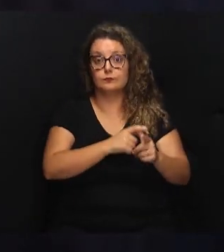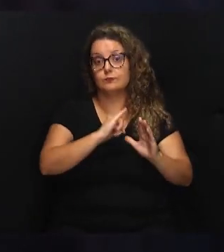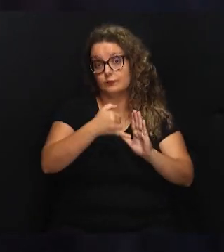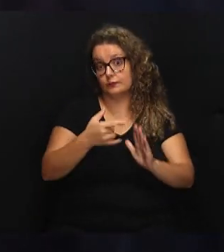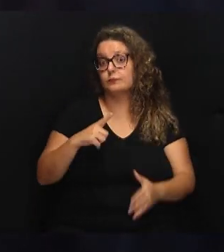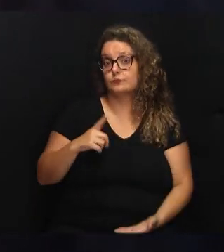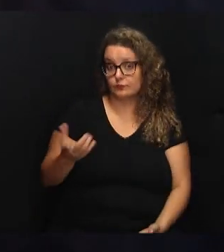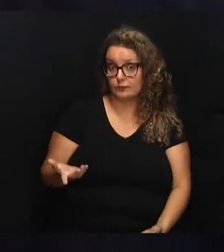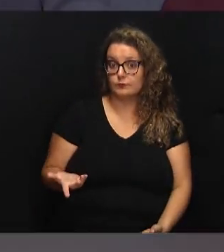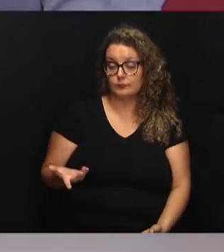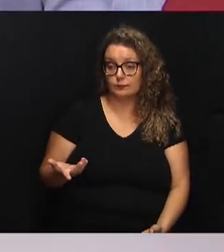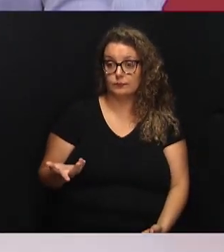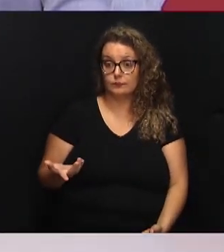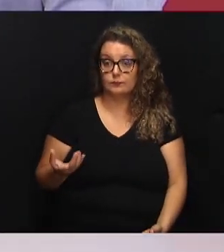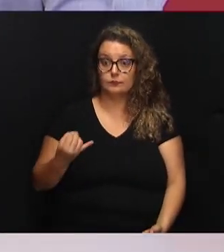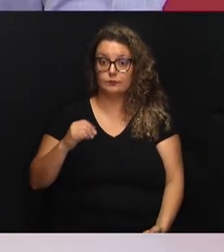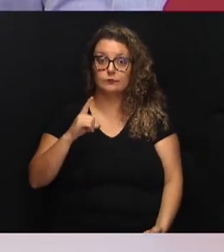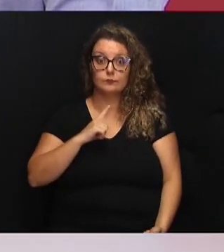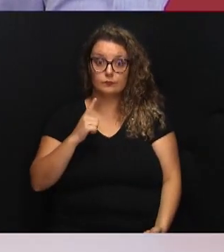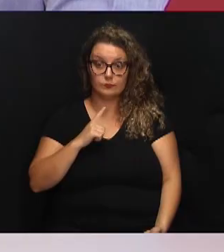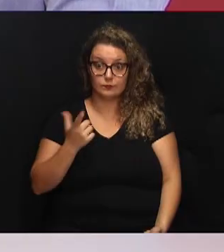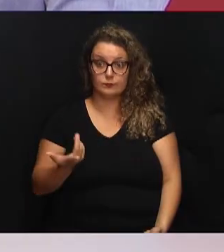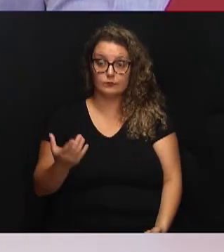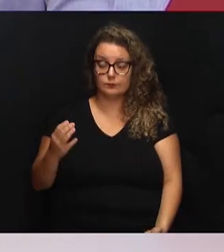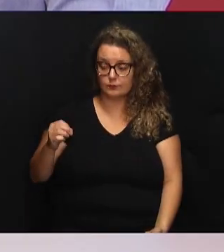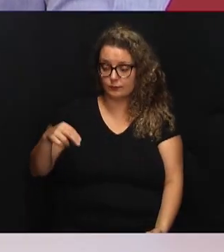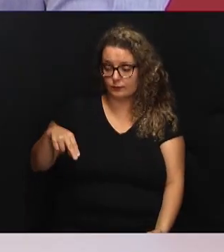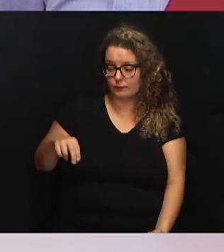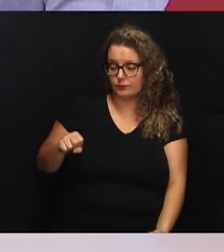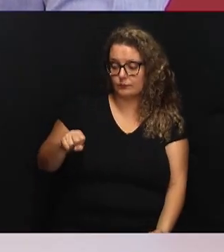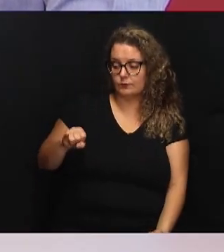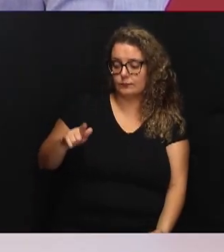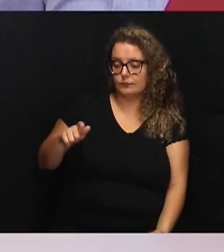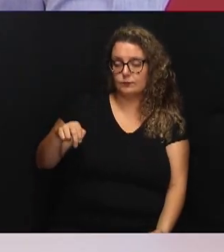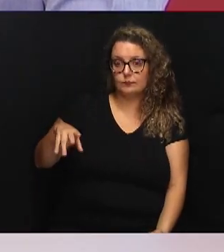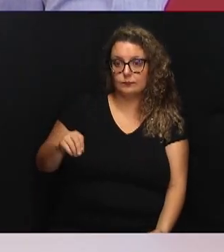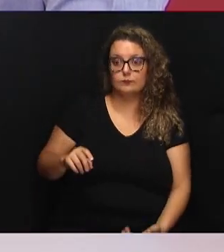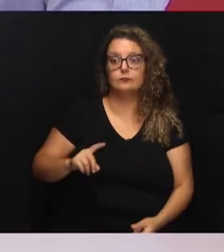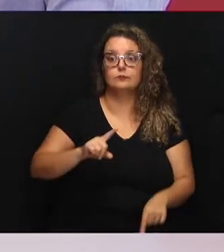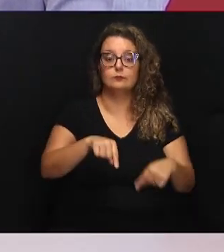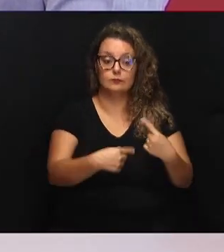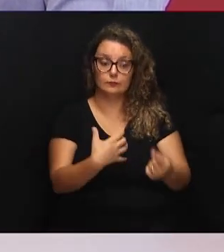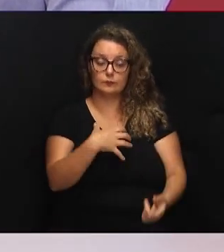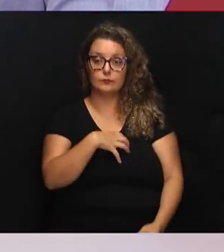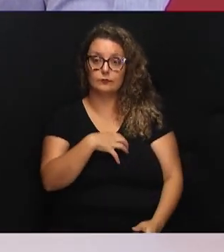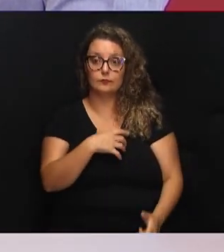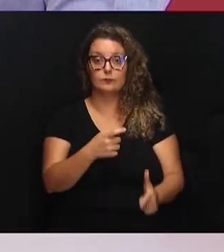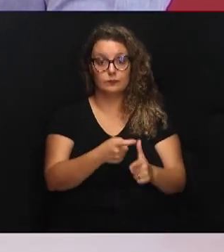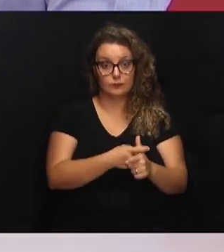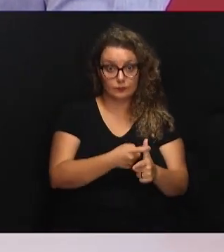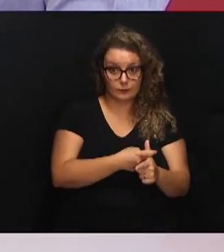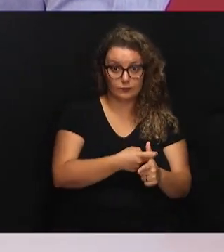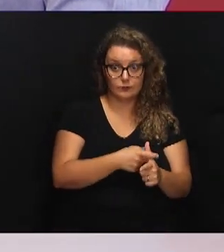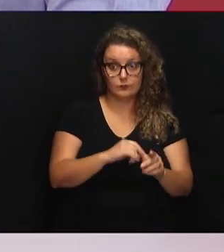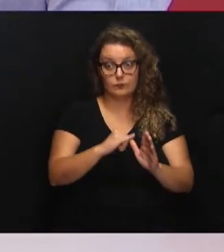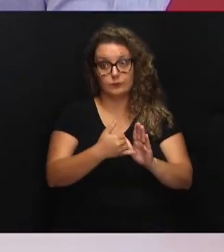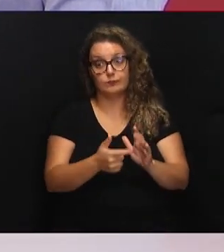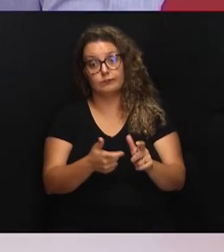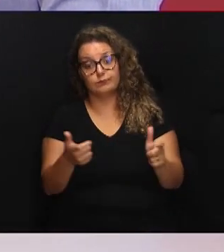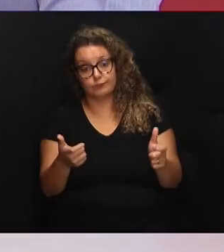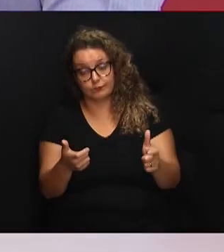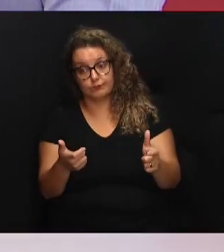tem. Né? Então, se você já está num consignado, ou se você está num outro formato de dívida com juros